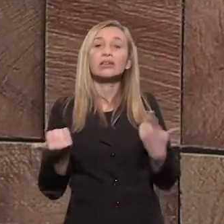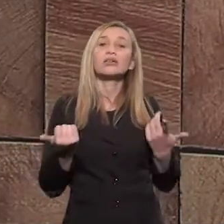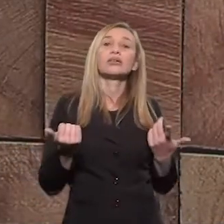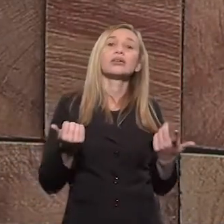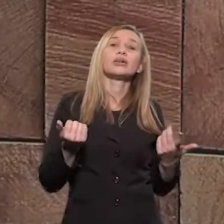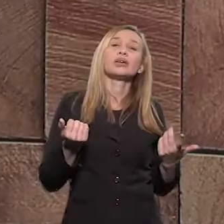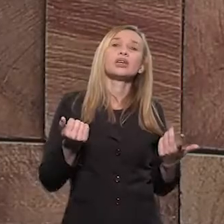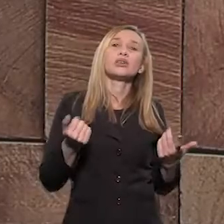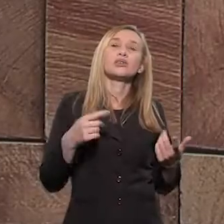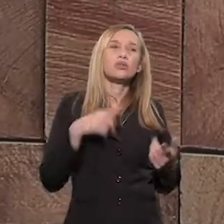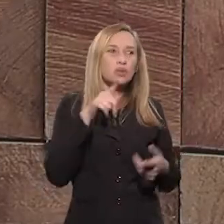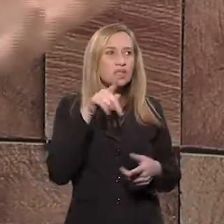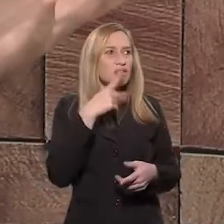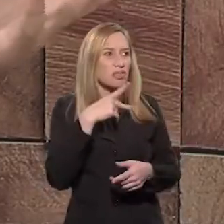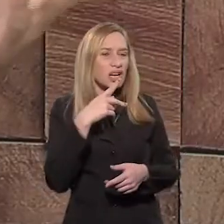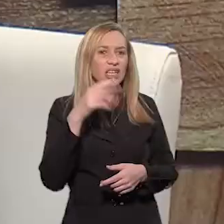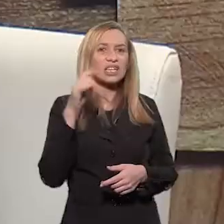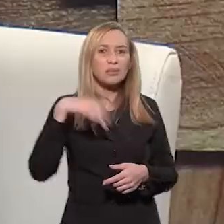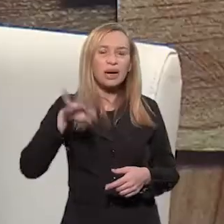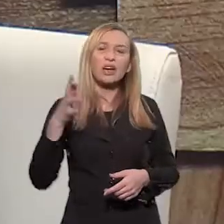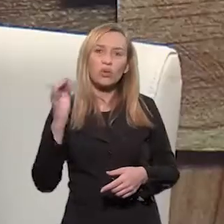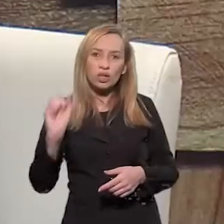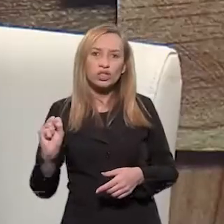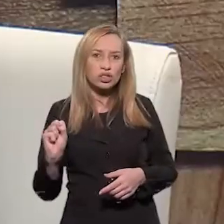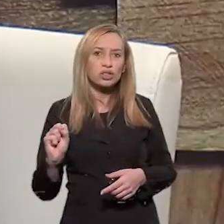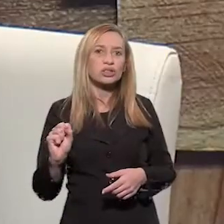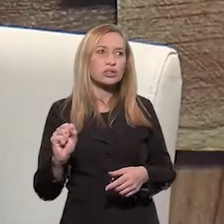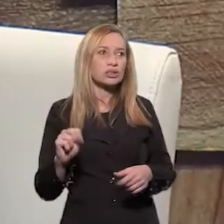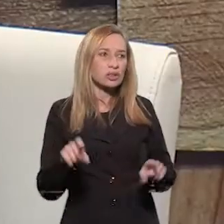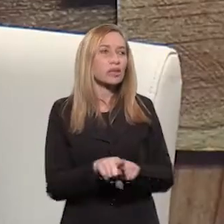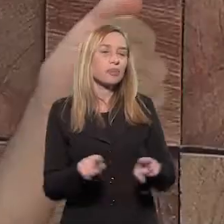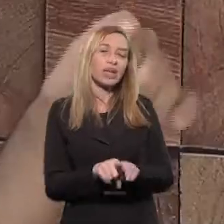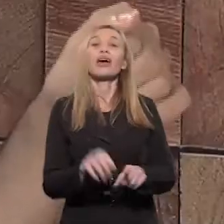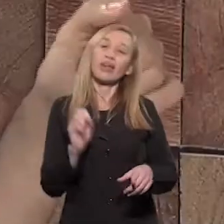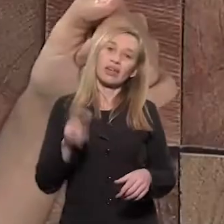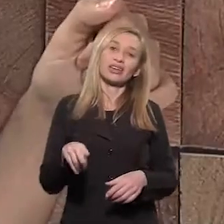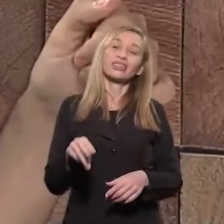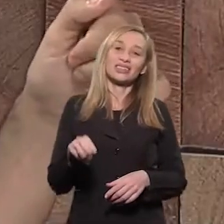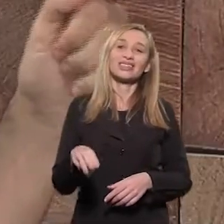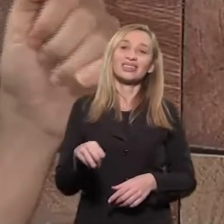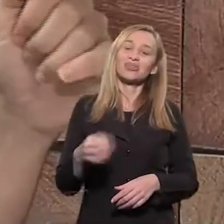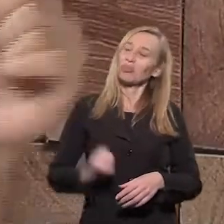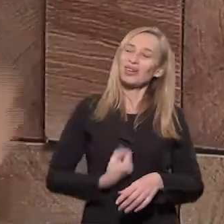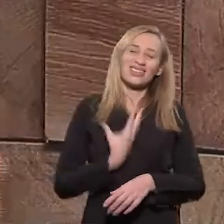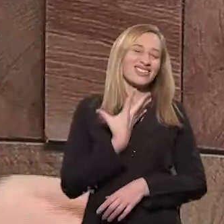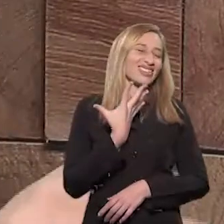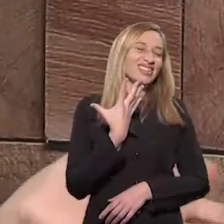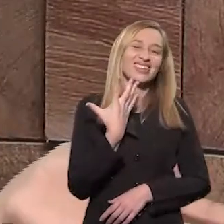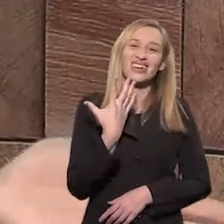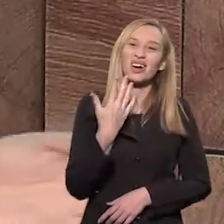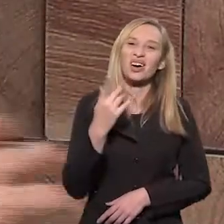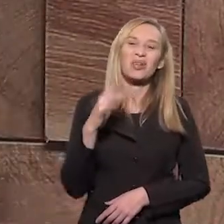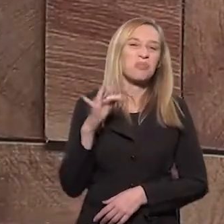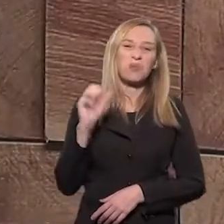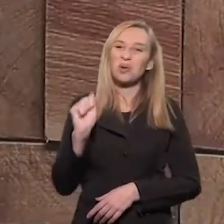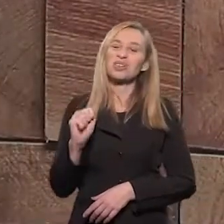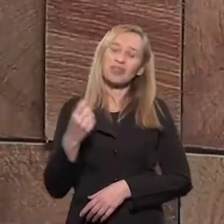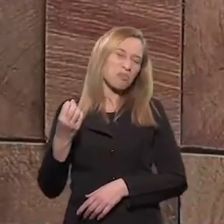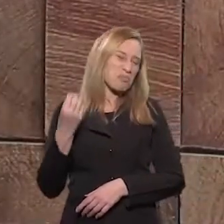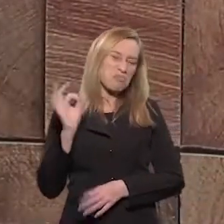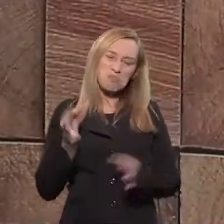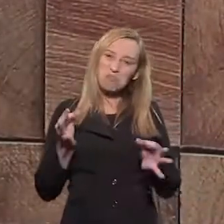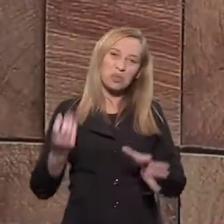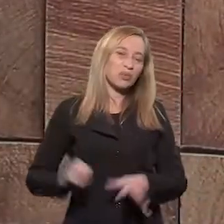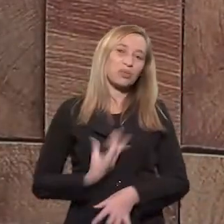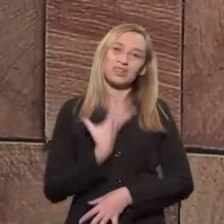Cecília Meirelles. Você fala de Guimarães Rosa também. Ah, bom, Guimarães Rosa, que é poesia, né? É prosa, mas é